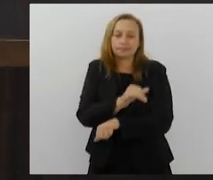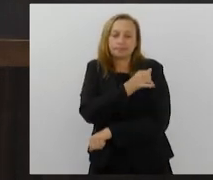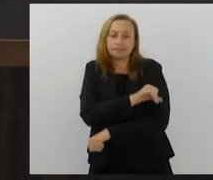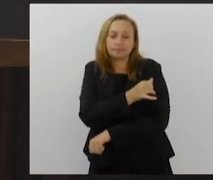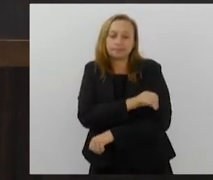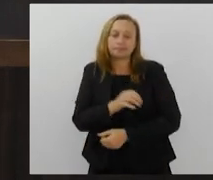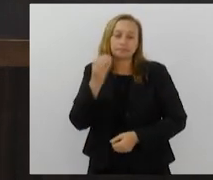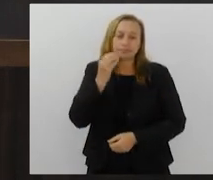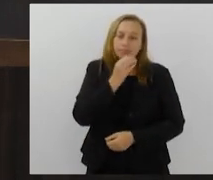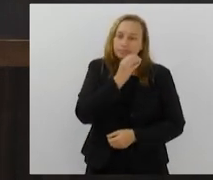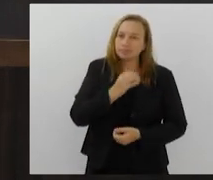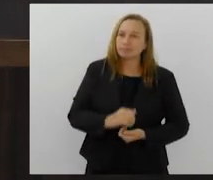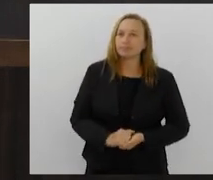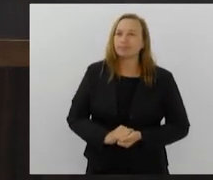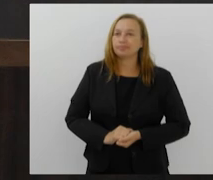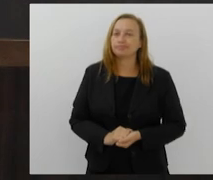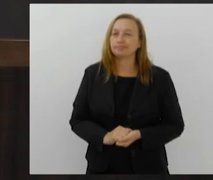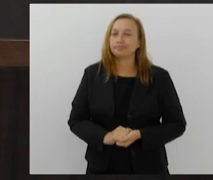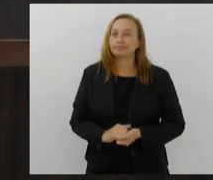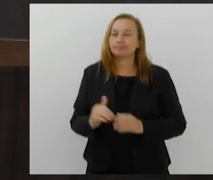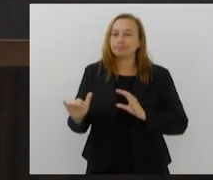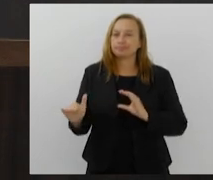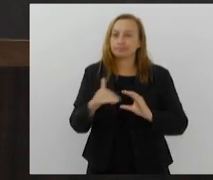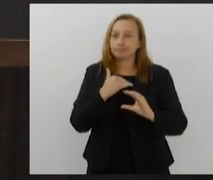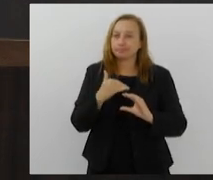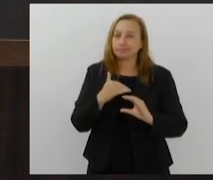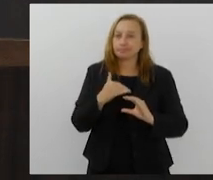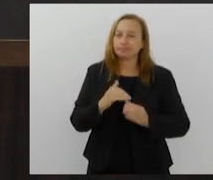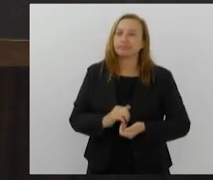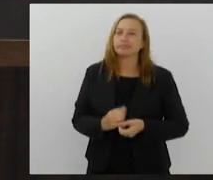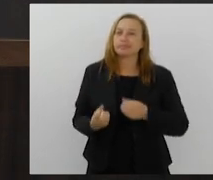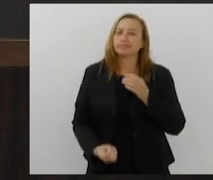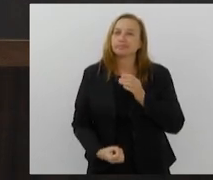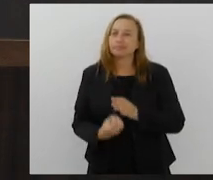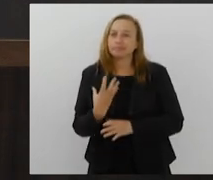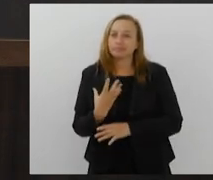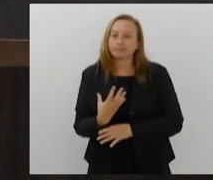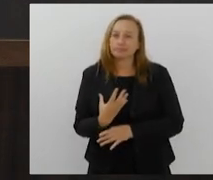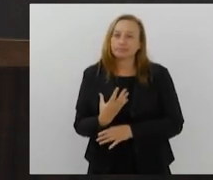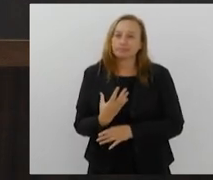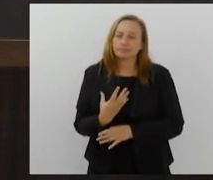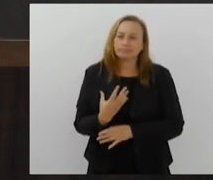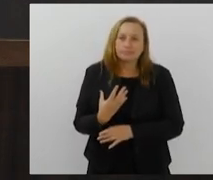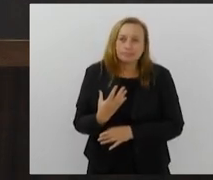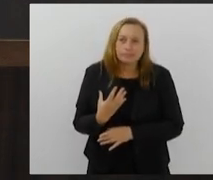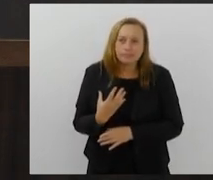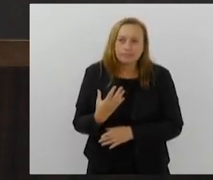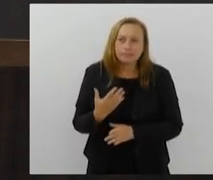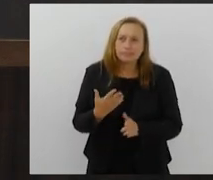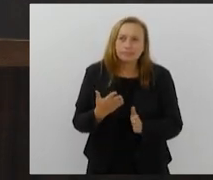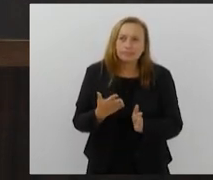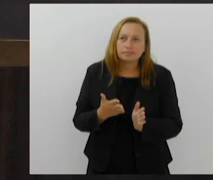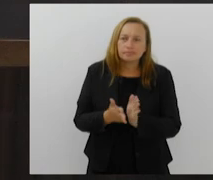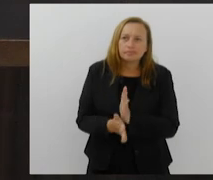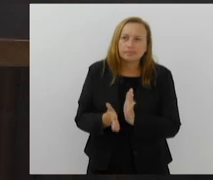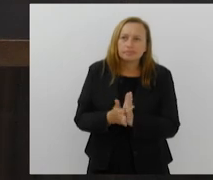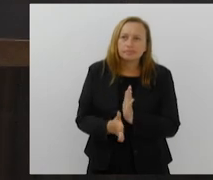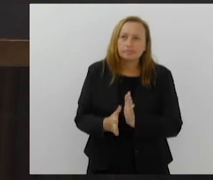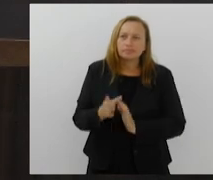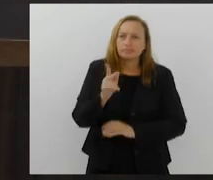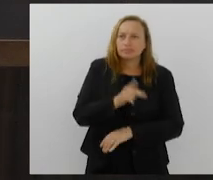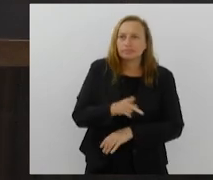Cláudio Bonfim de Castro e Silva, o envio de mensagens dispondo sobre a criação, sem aumento de despesa do cargo de